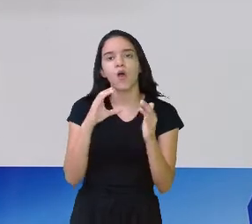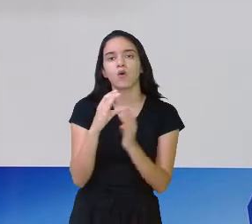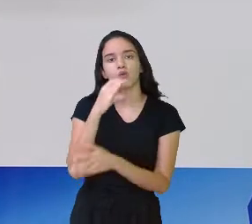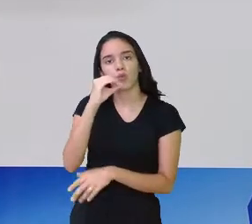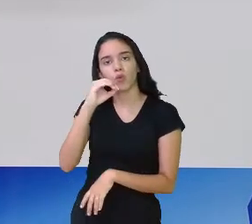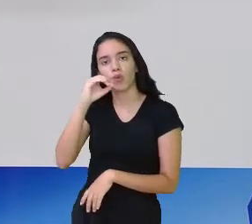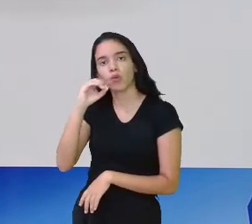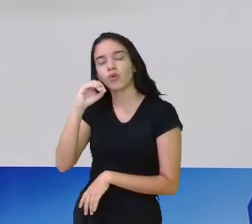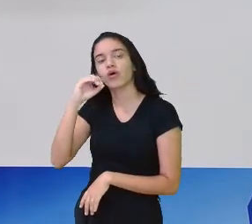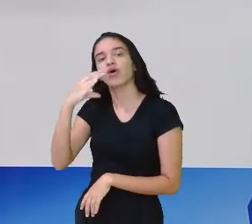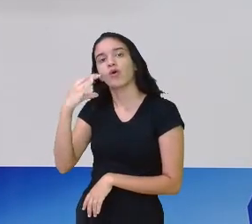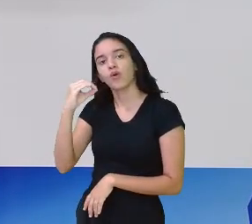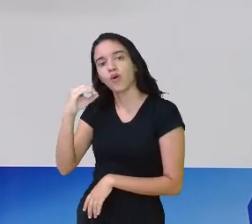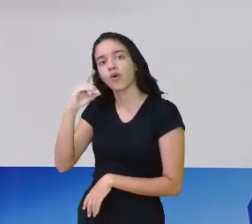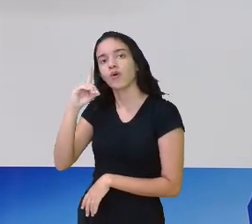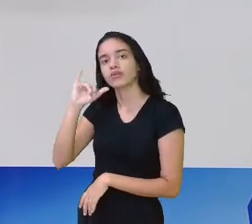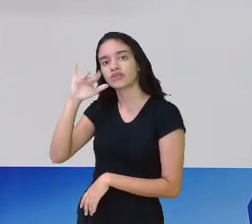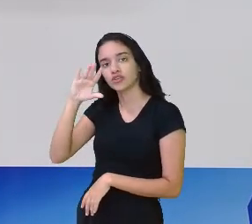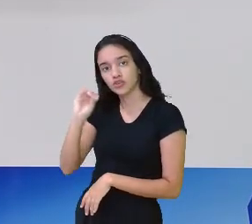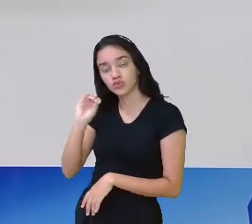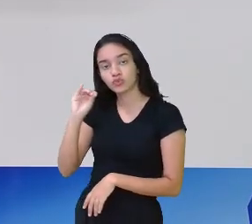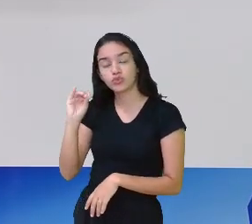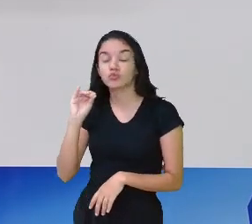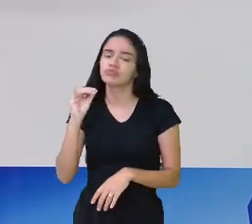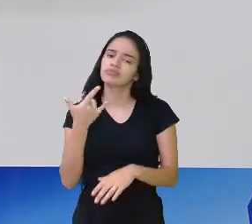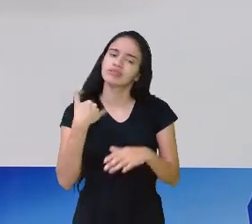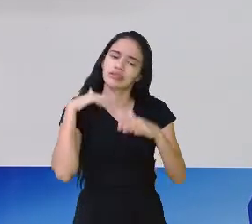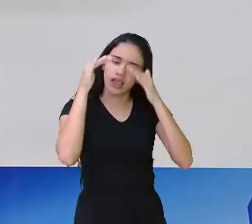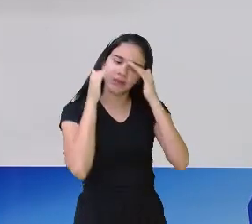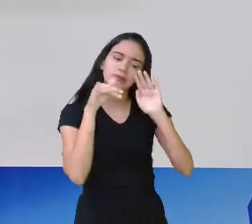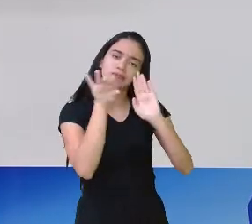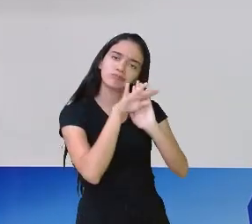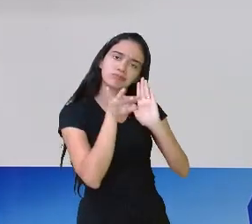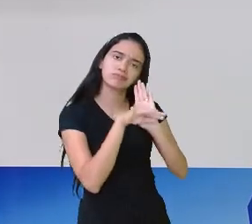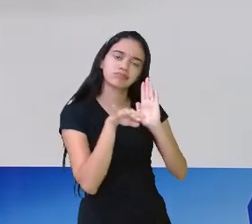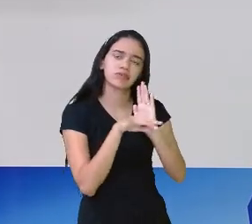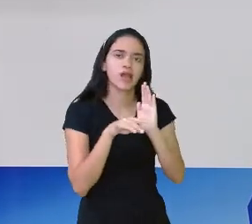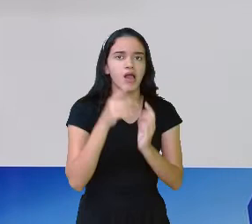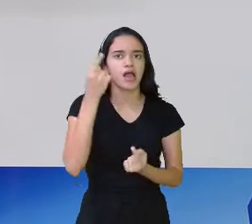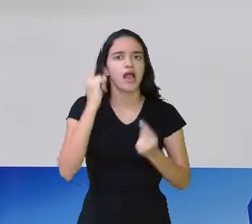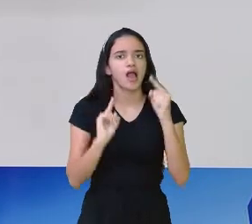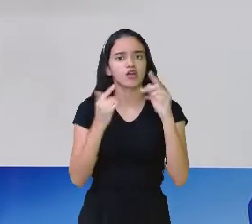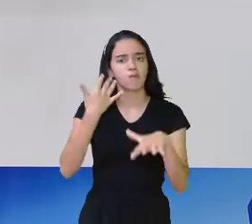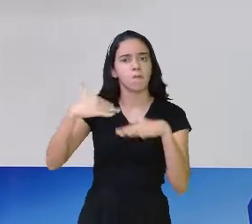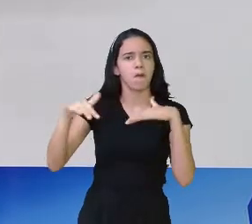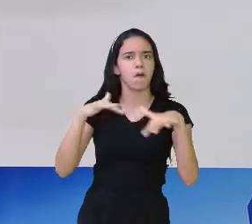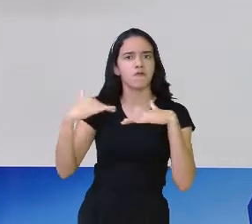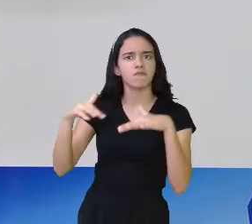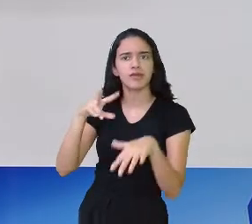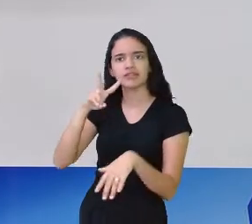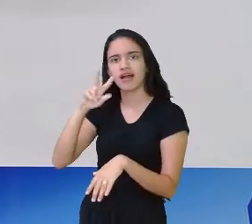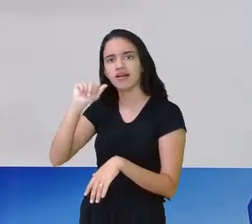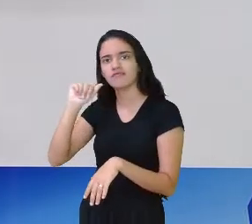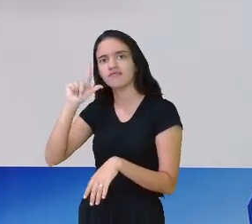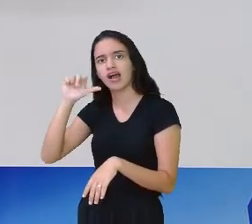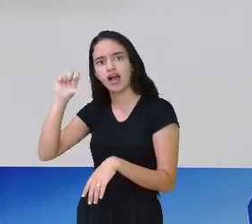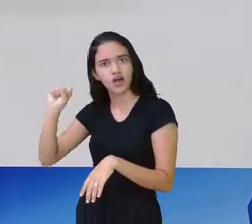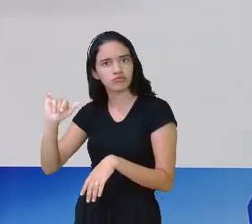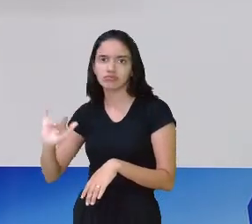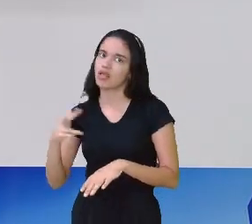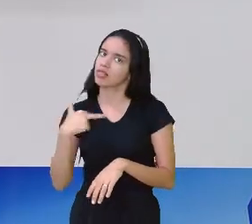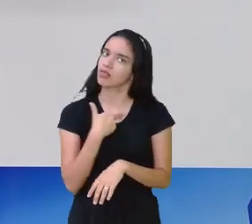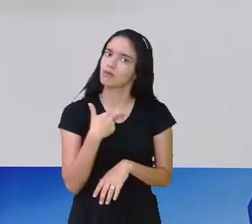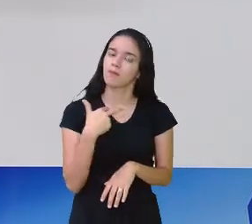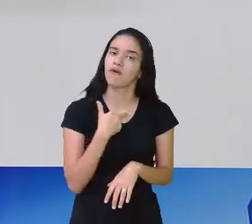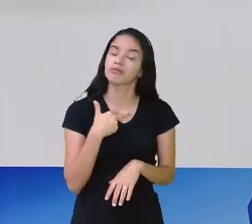né, dos movimentos do frevo. Ele não pode querer dançar frevo com os movimentos da valsa ou do tango, não vai dar